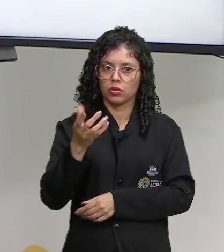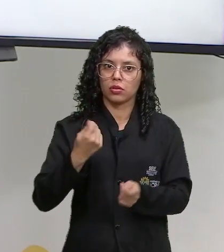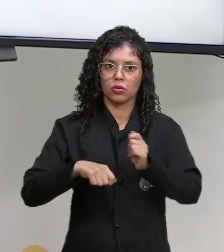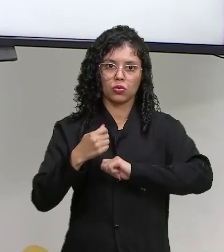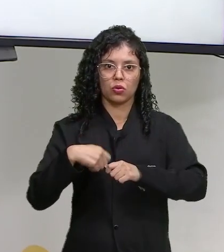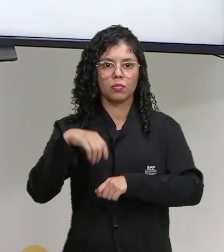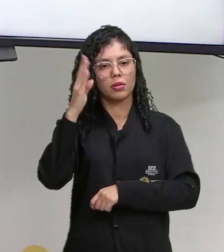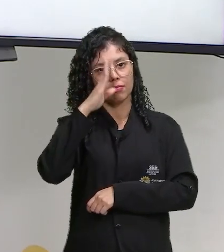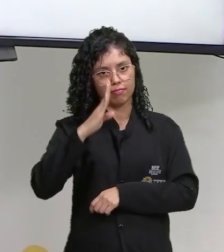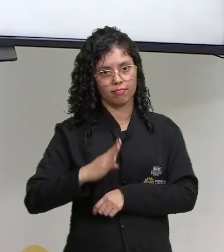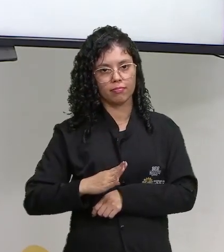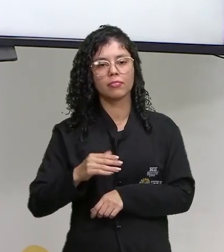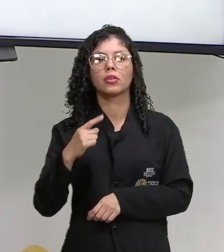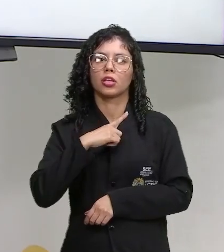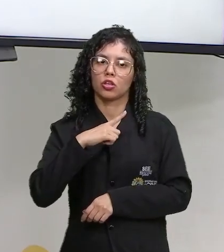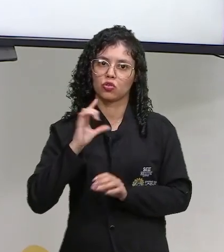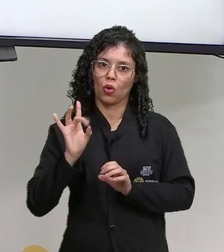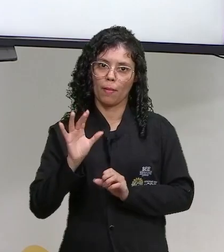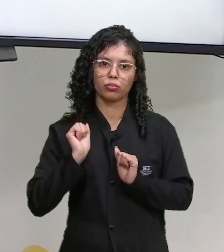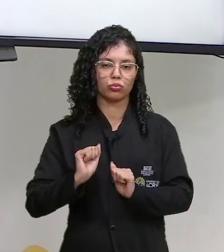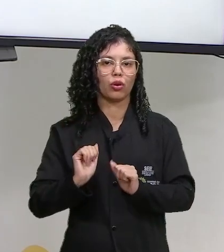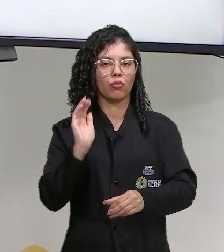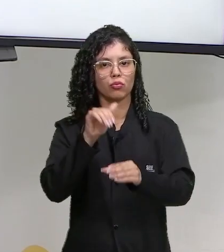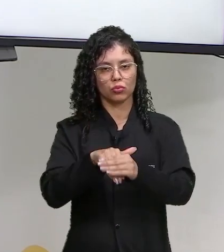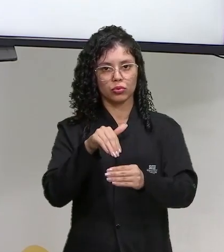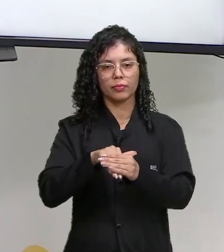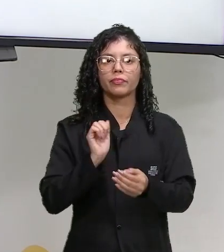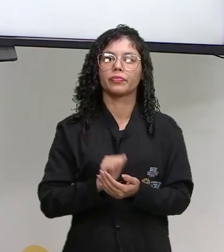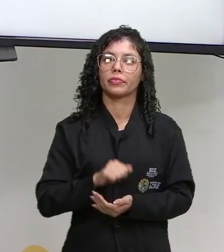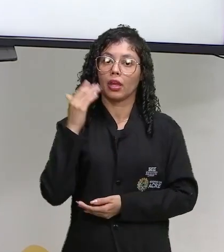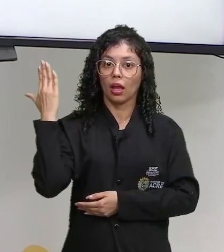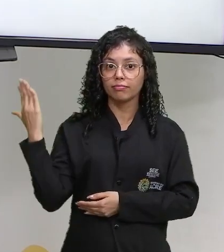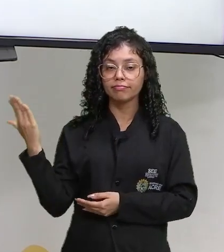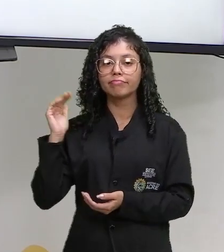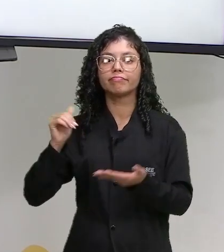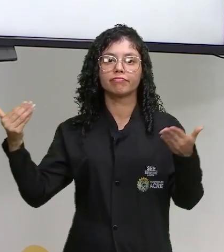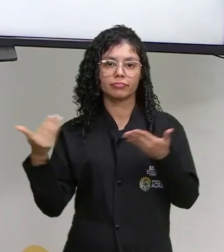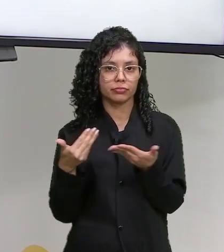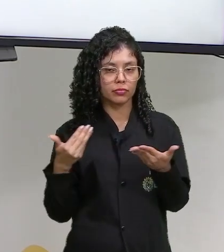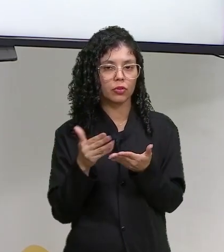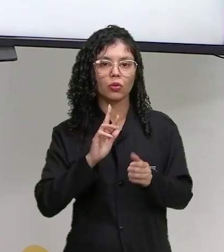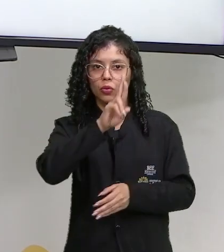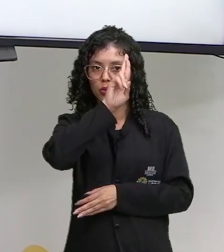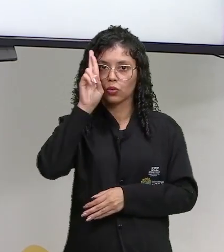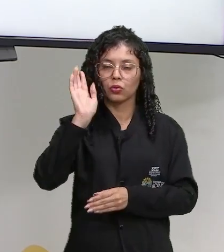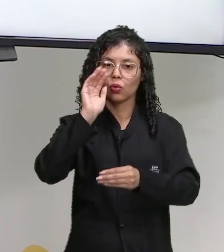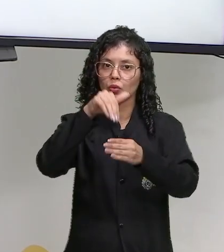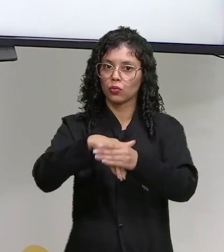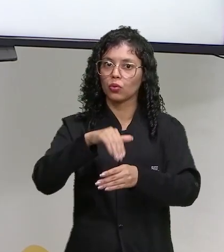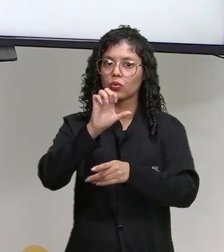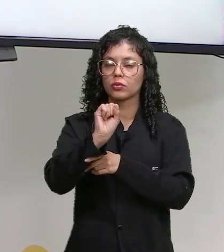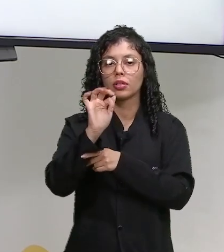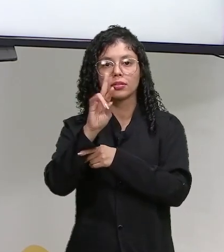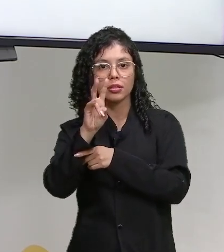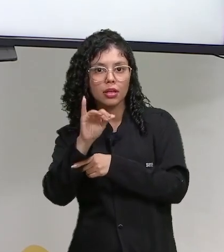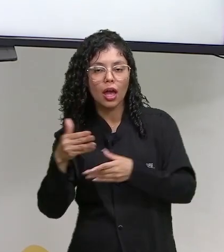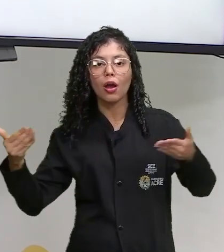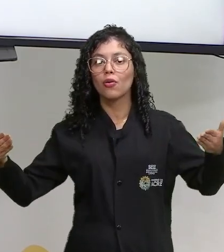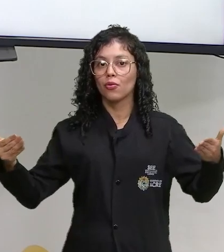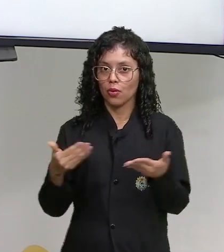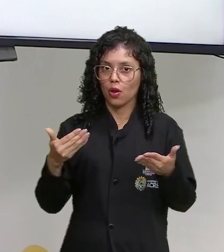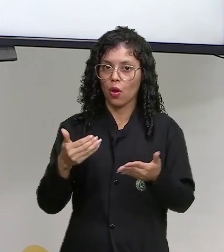brasileira poderia votar. Quando a gente tem a instauração da República, nesse momento histórico, a gente vai ter o fim do voto censitário, né? Agora a gente tem o